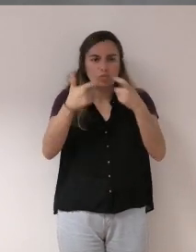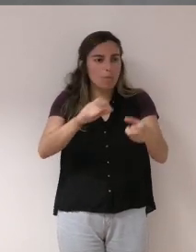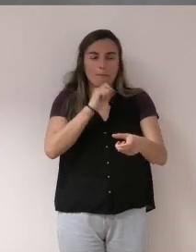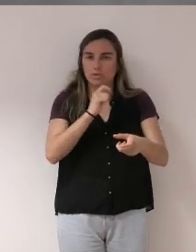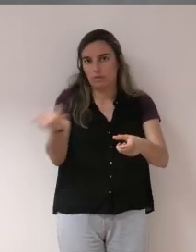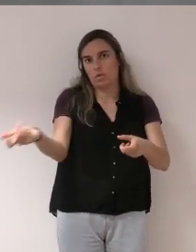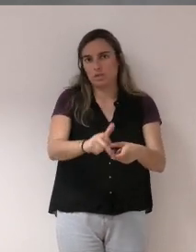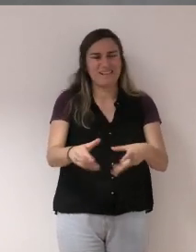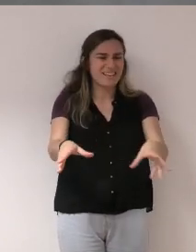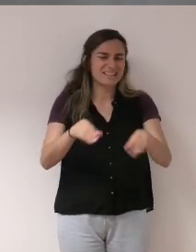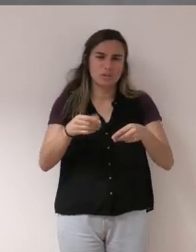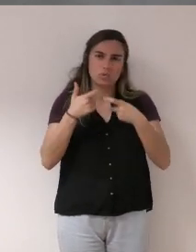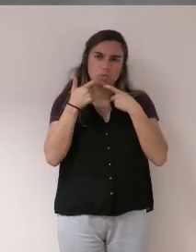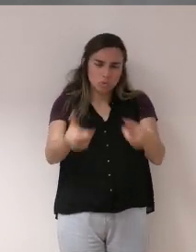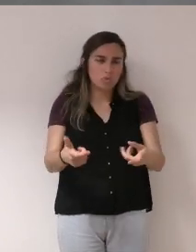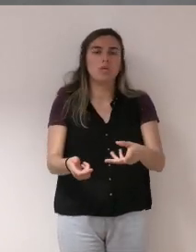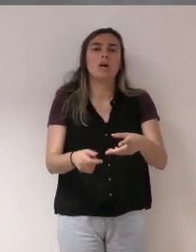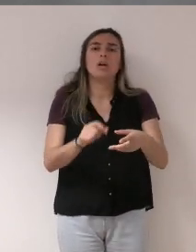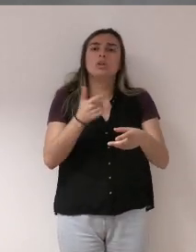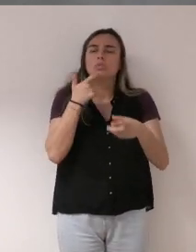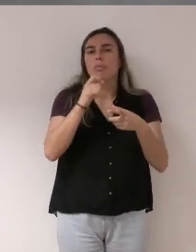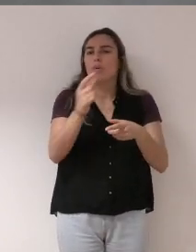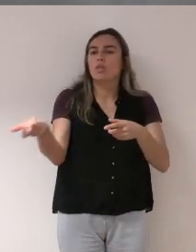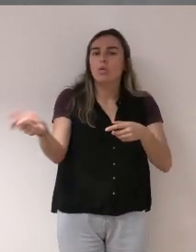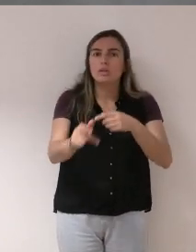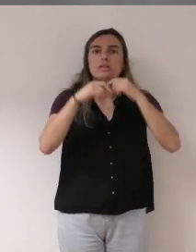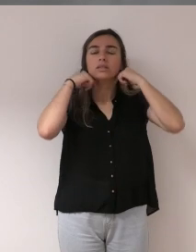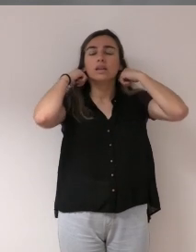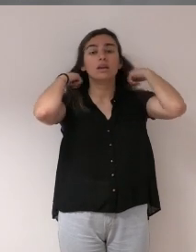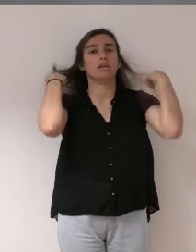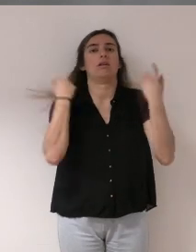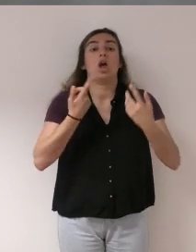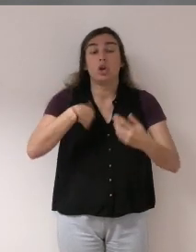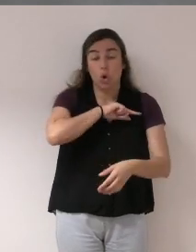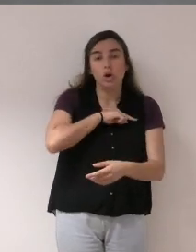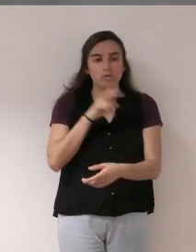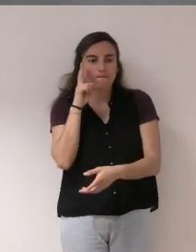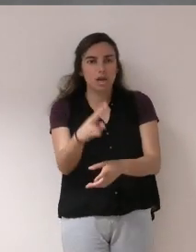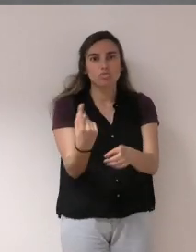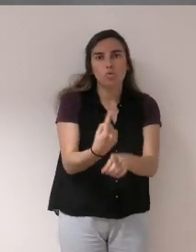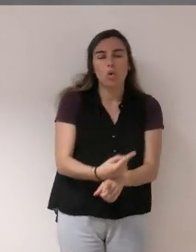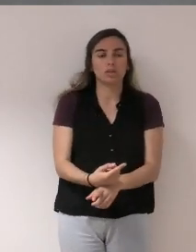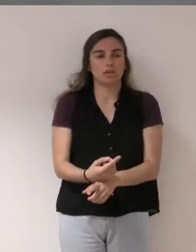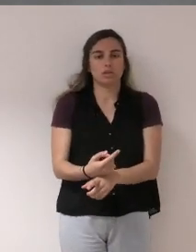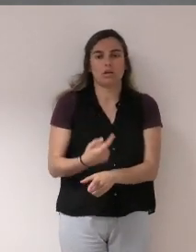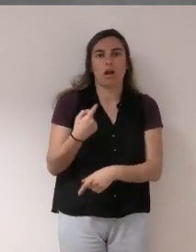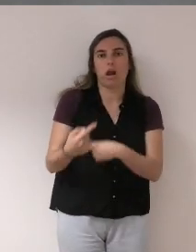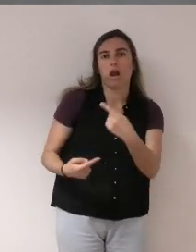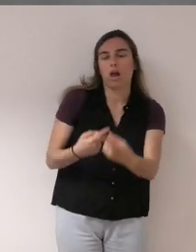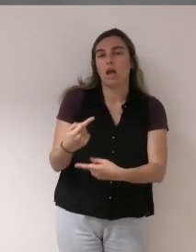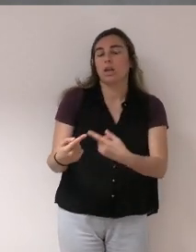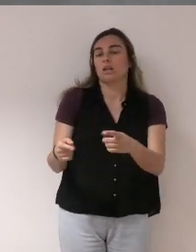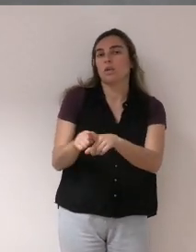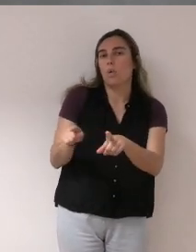possível. Tudo é possível, tudo é legítimo. Nós vemos ciclicamente emergir aqui ou